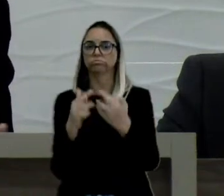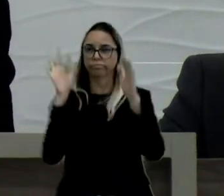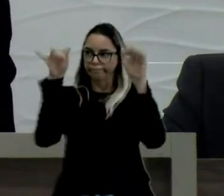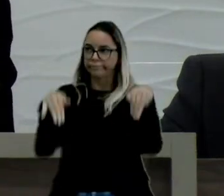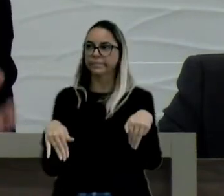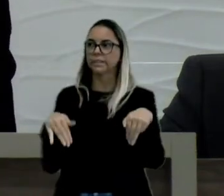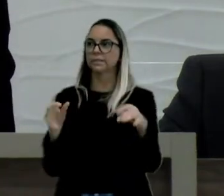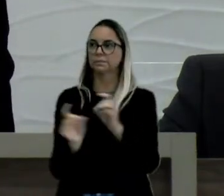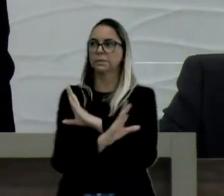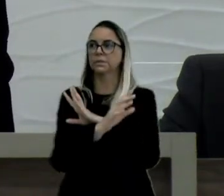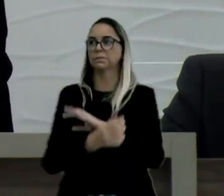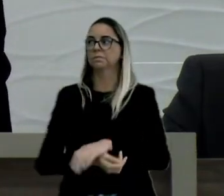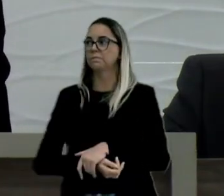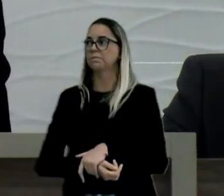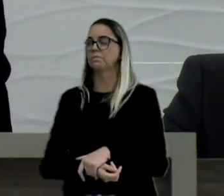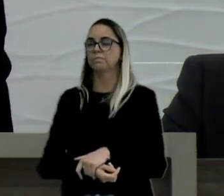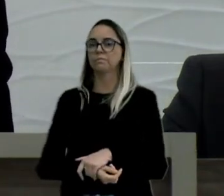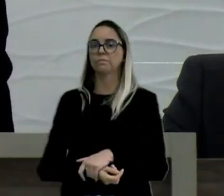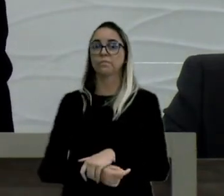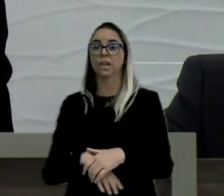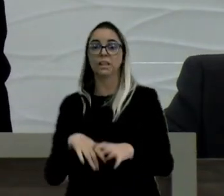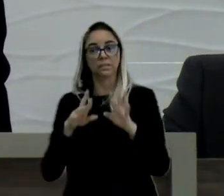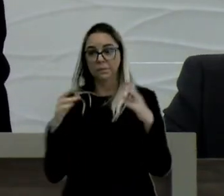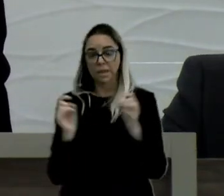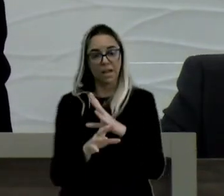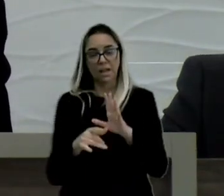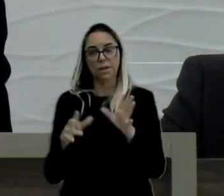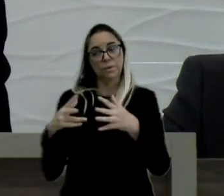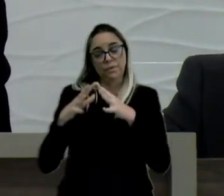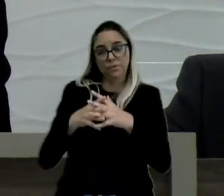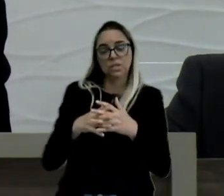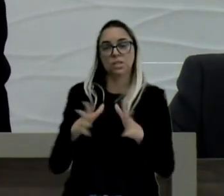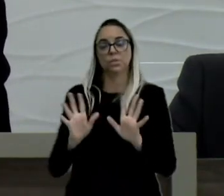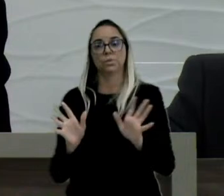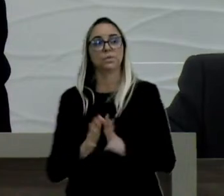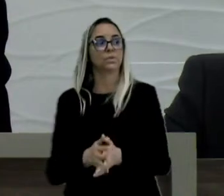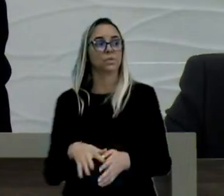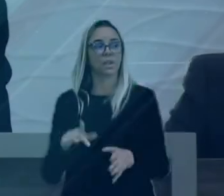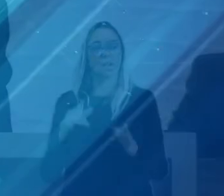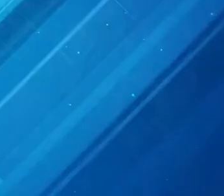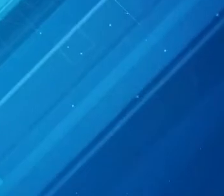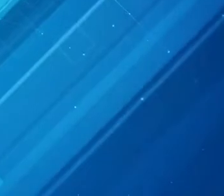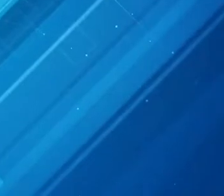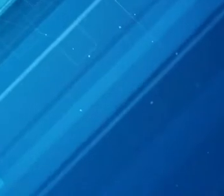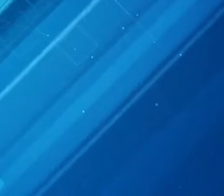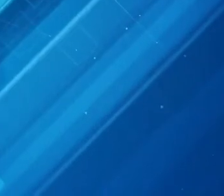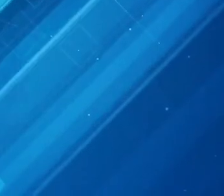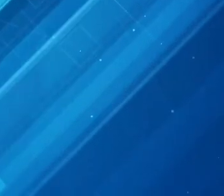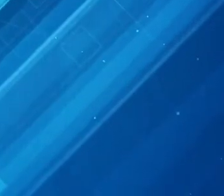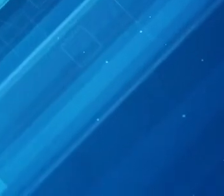discussão na hora desnecessário encerrada a reunião marcad próxima quarta-feira